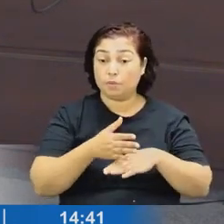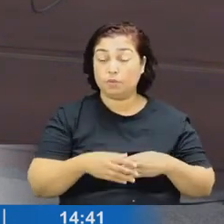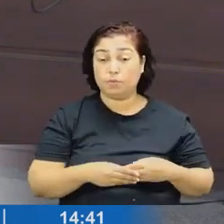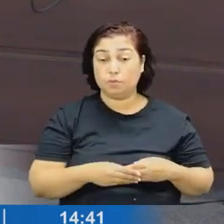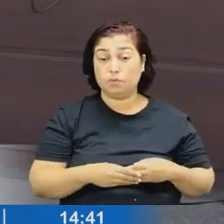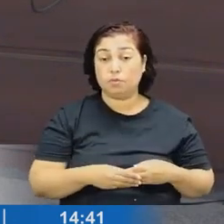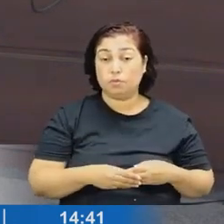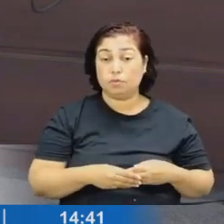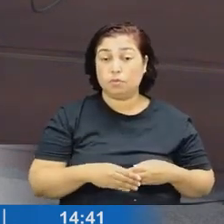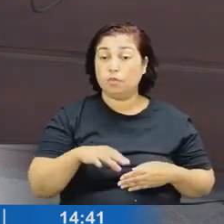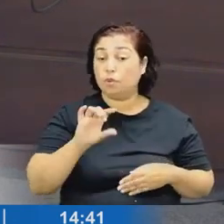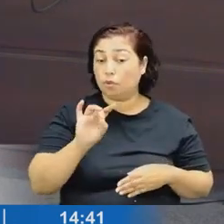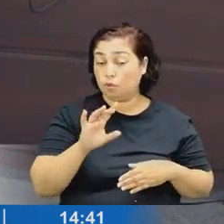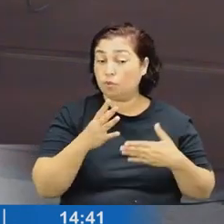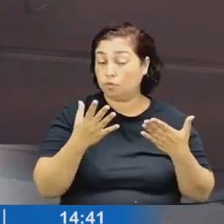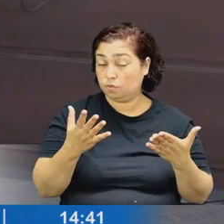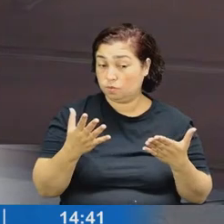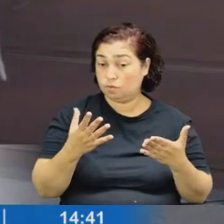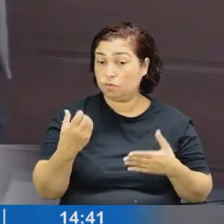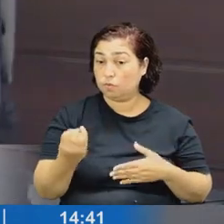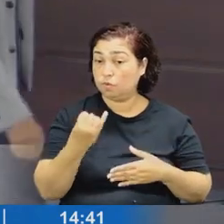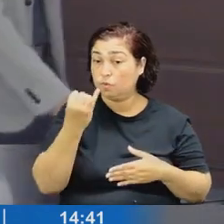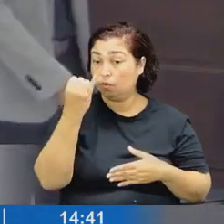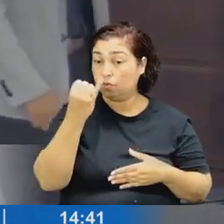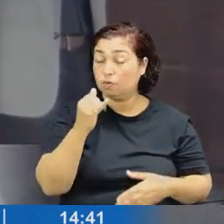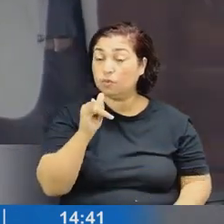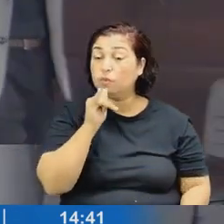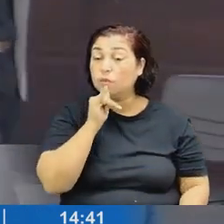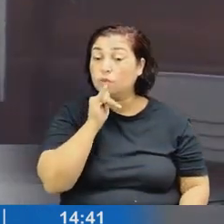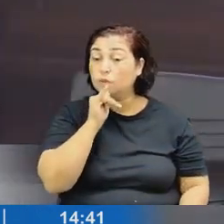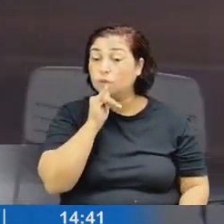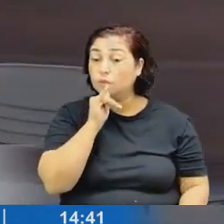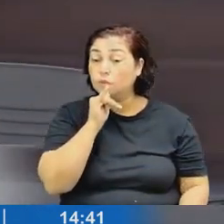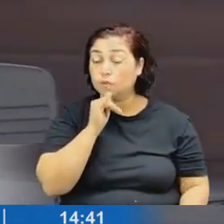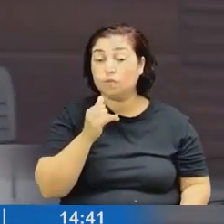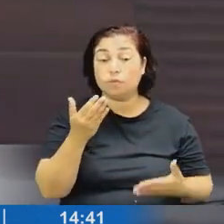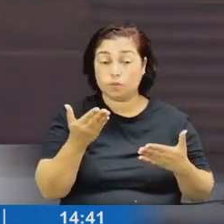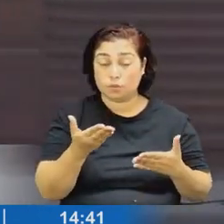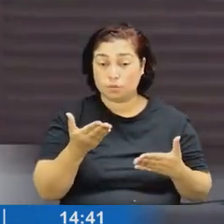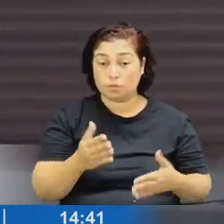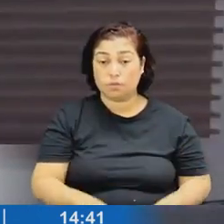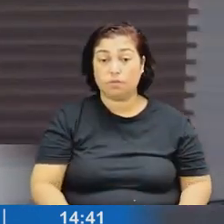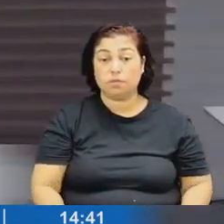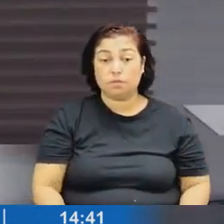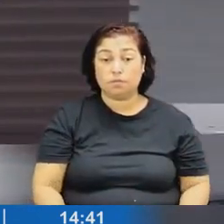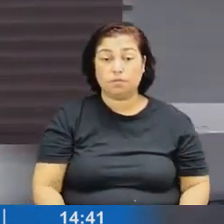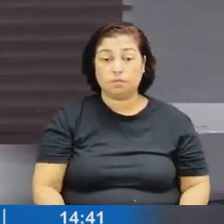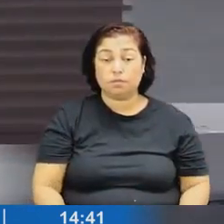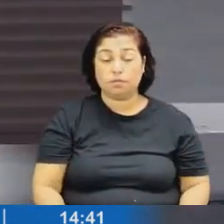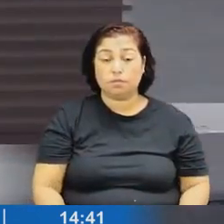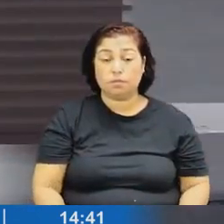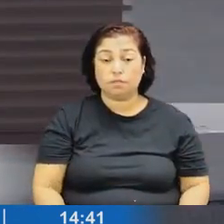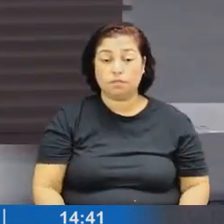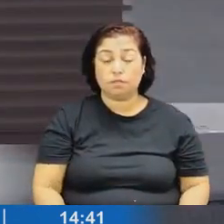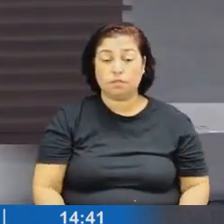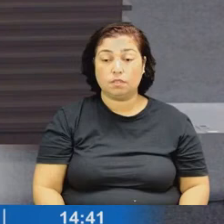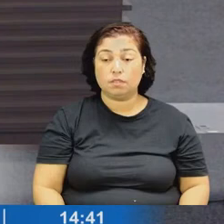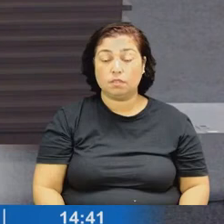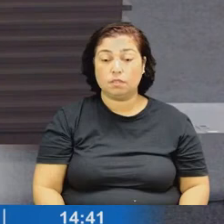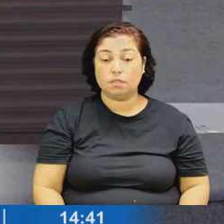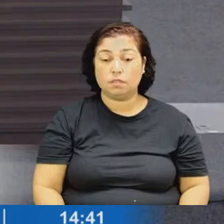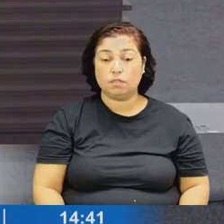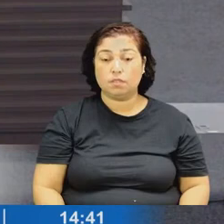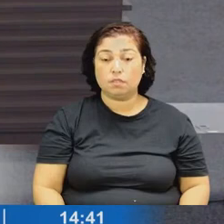e olha só como é que vamos lá olha como é que isso é importante até um exemplo que me vê agora que é o seguinte minha coxa